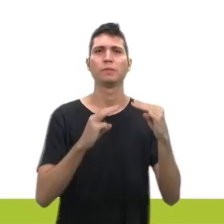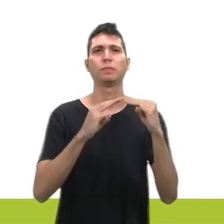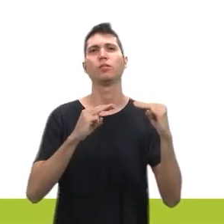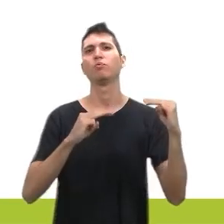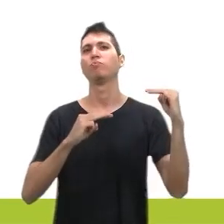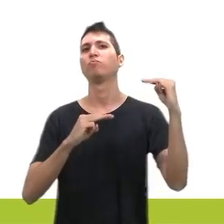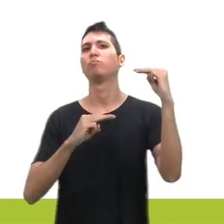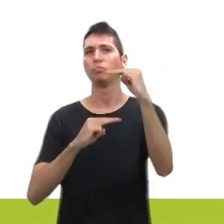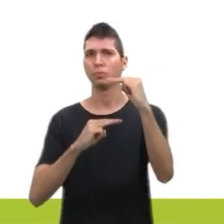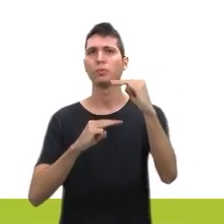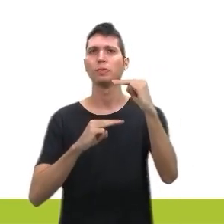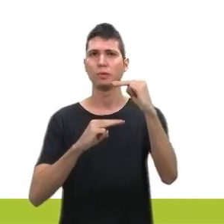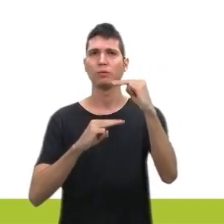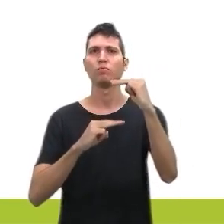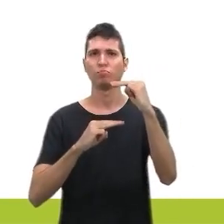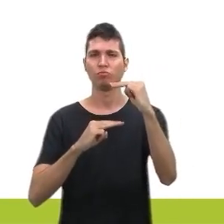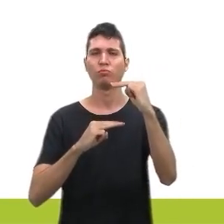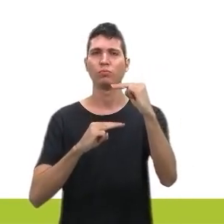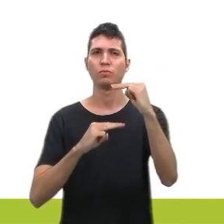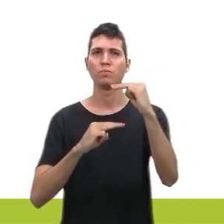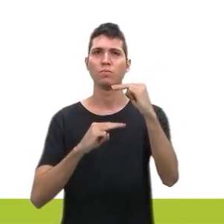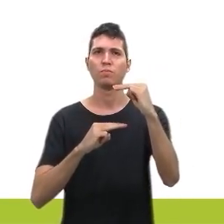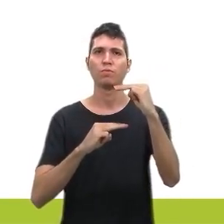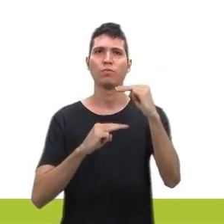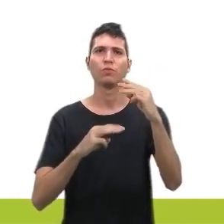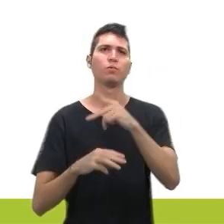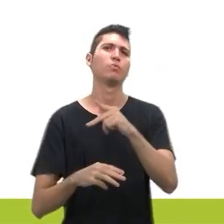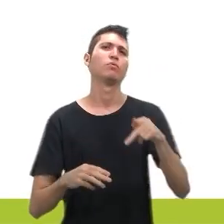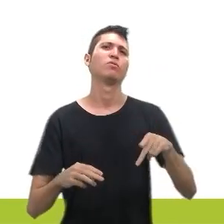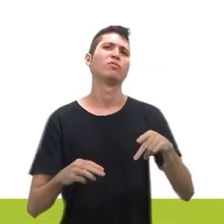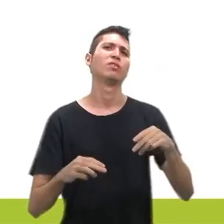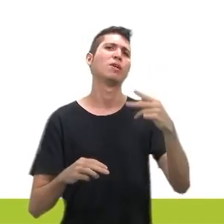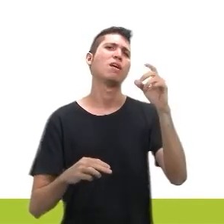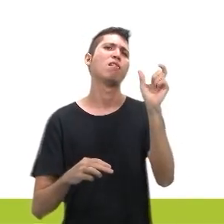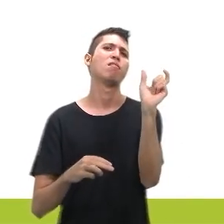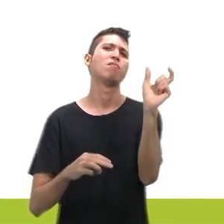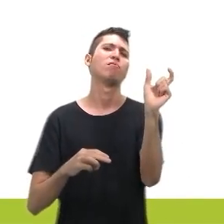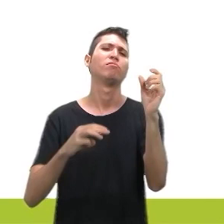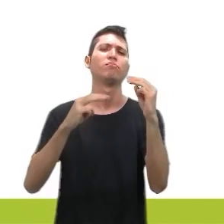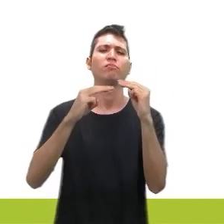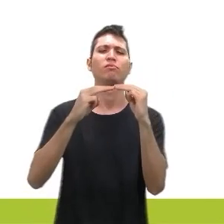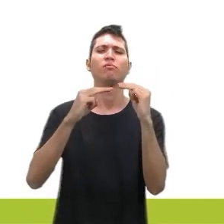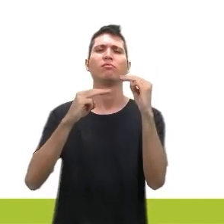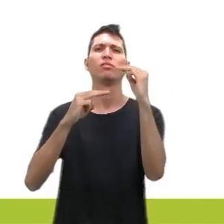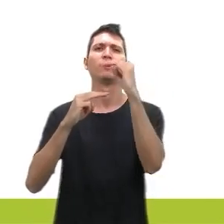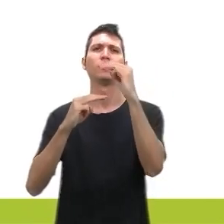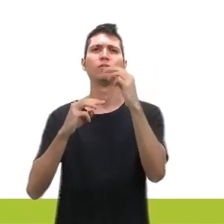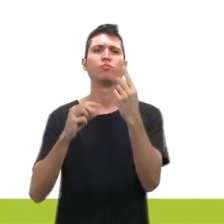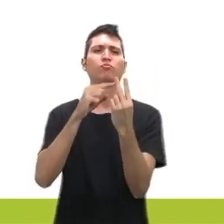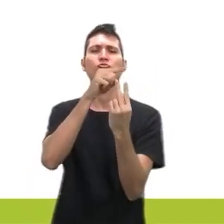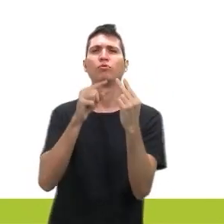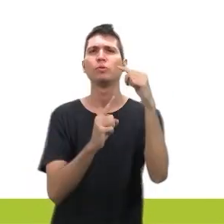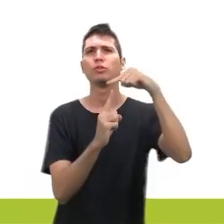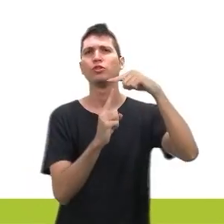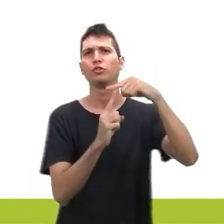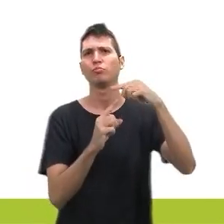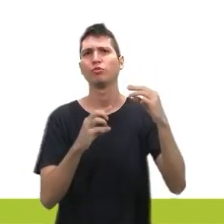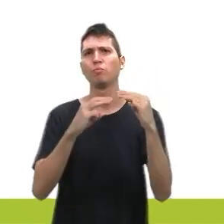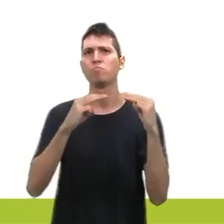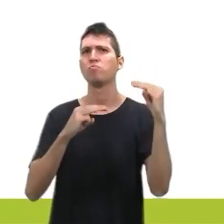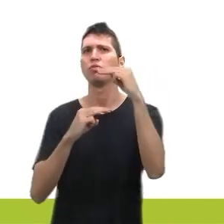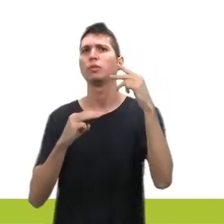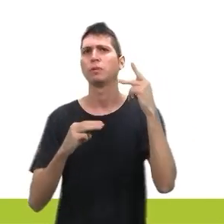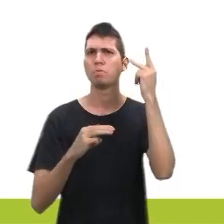gente a informação média. Professor, mas a palavra média aritmética, a gente tem dois tipos de média. A média normal, que a gente chama